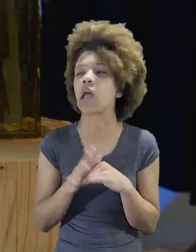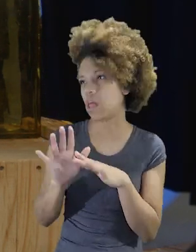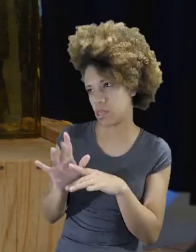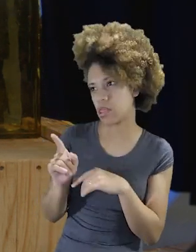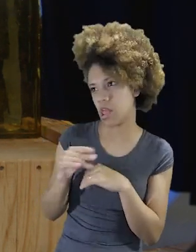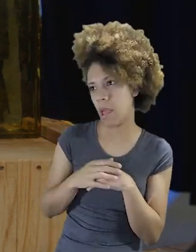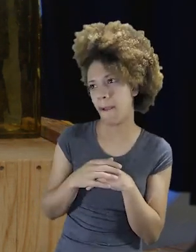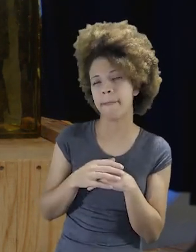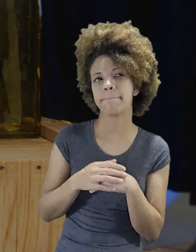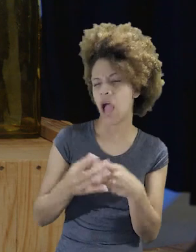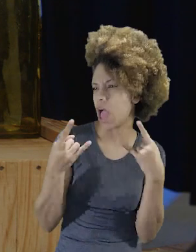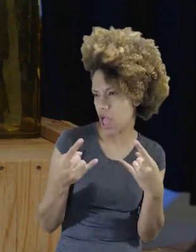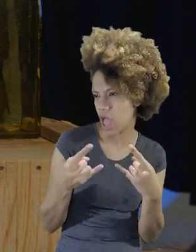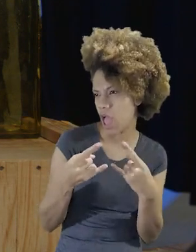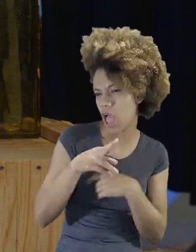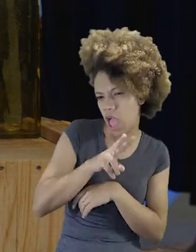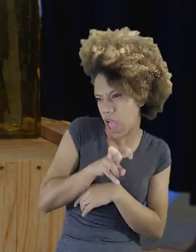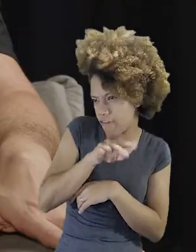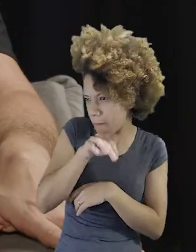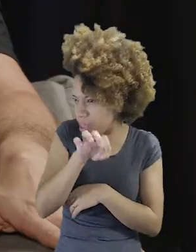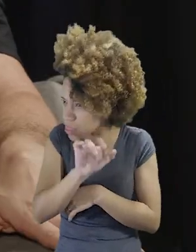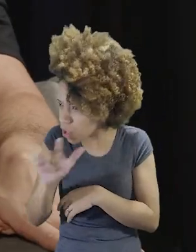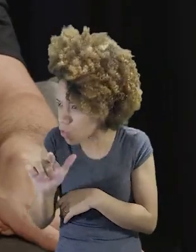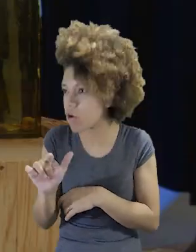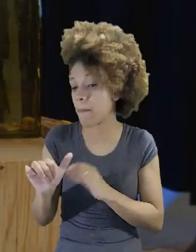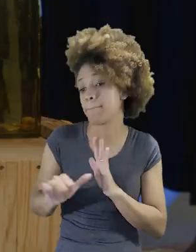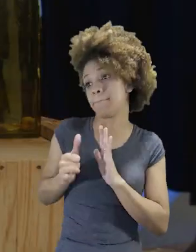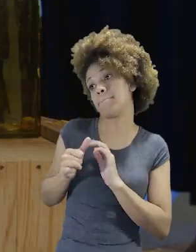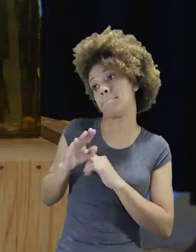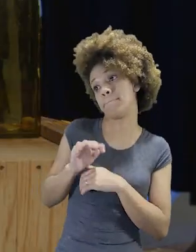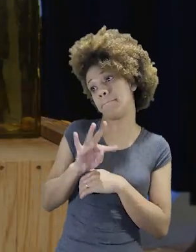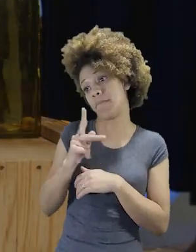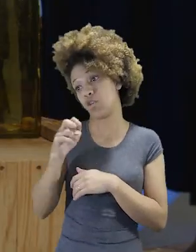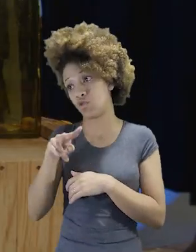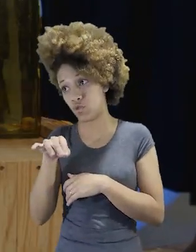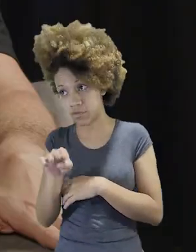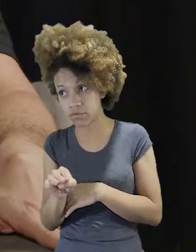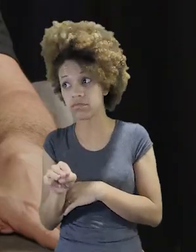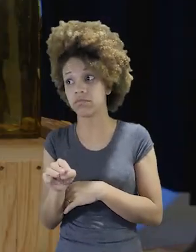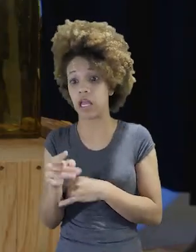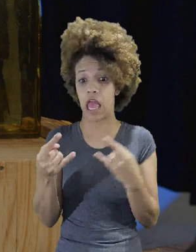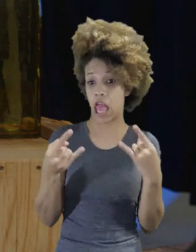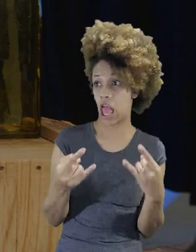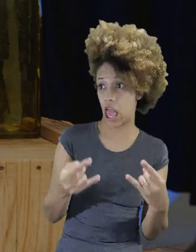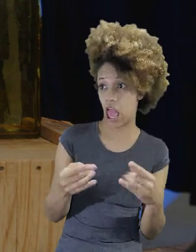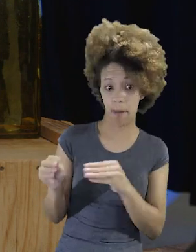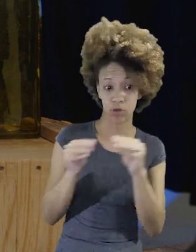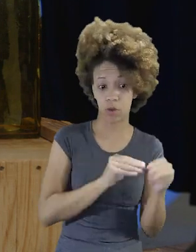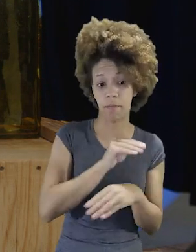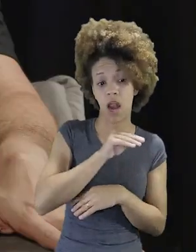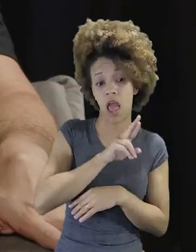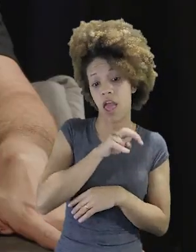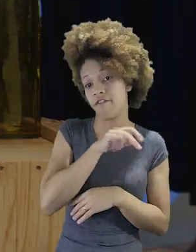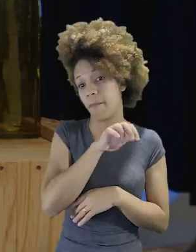pelos Beatles aí a gente fala Beatles a banda de heavy metal entendi tá ligado sim sim sim que matou todo mundo